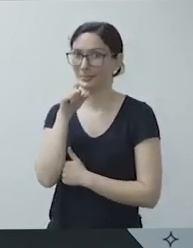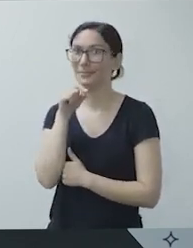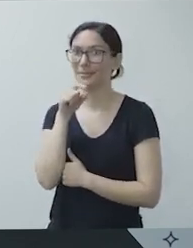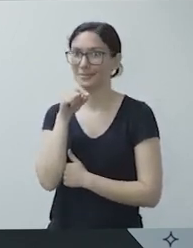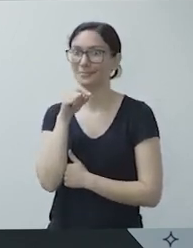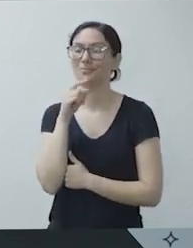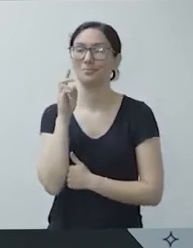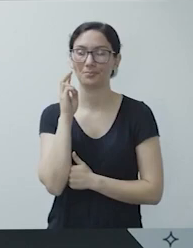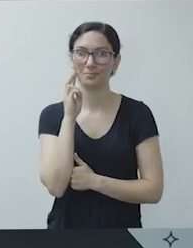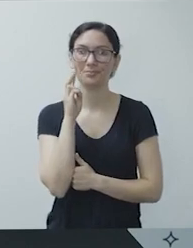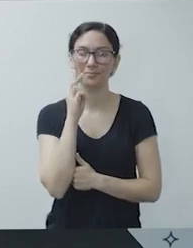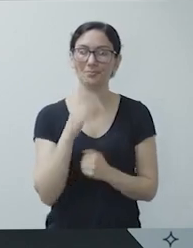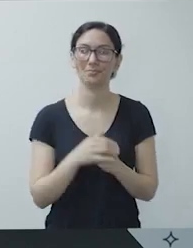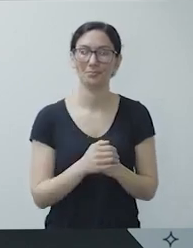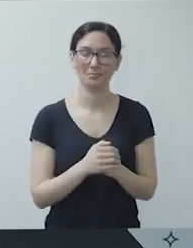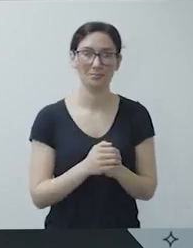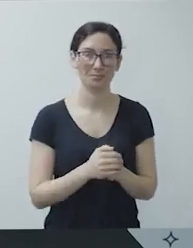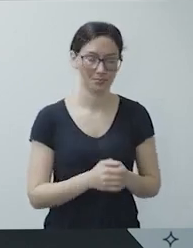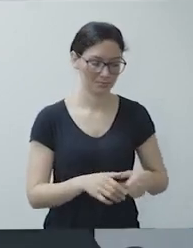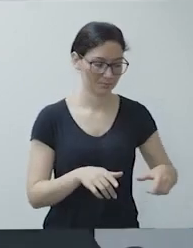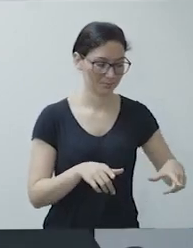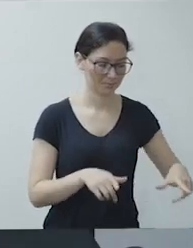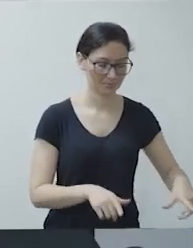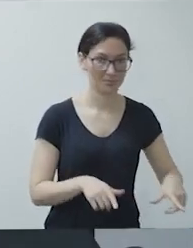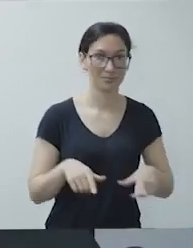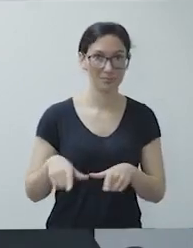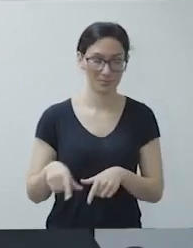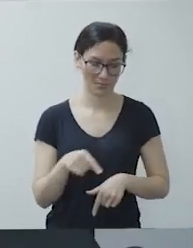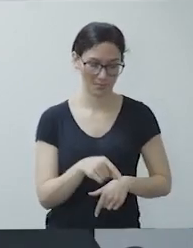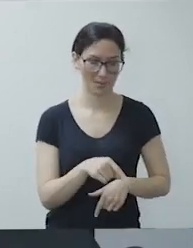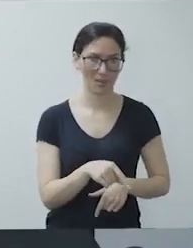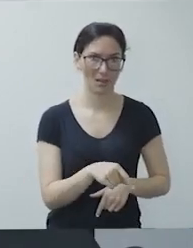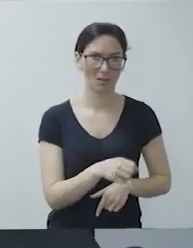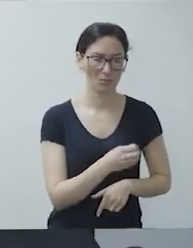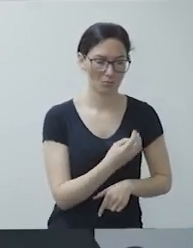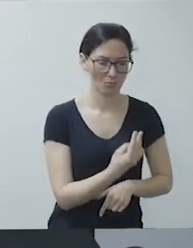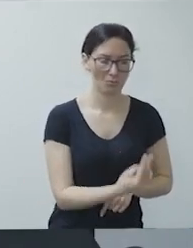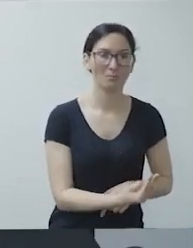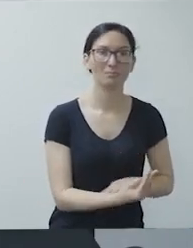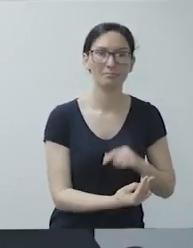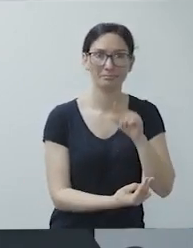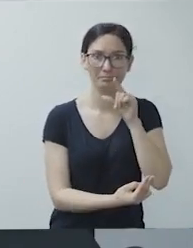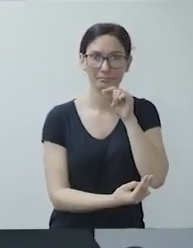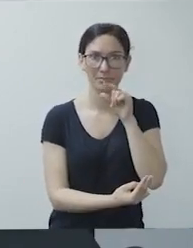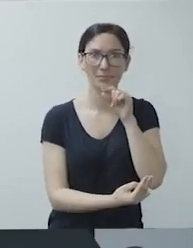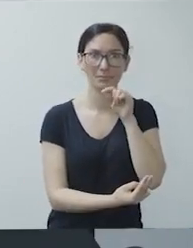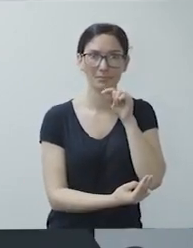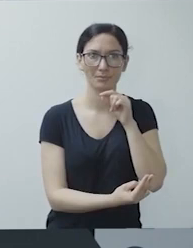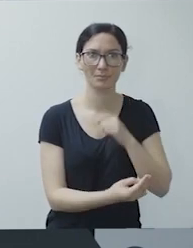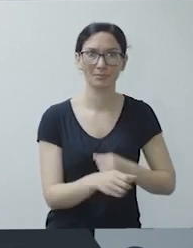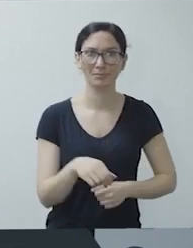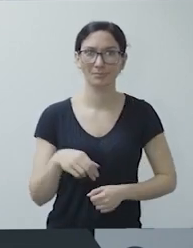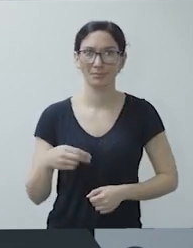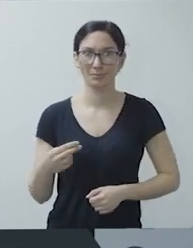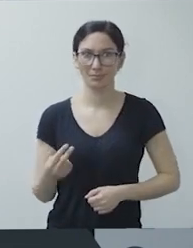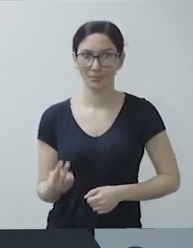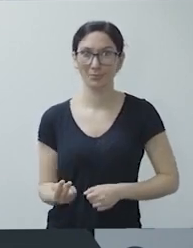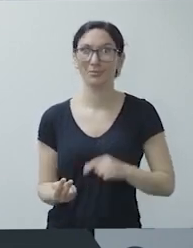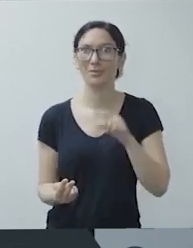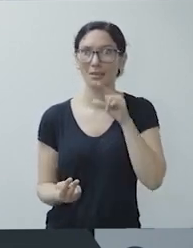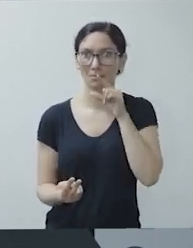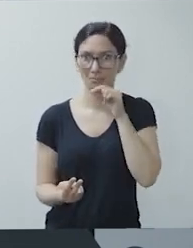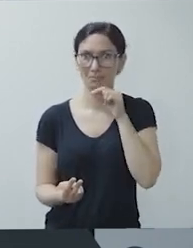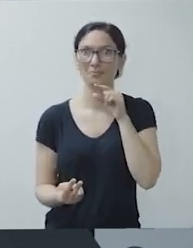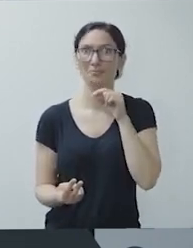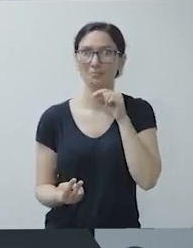passarinhos. Isso? Na outra eu tinha 1, 2 passarinhos. Então, quando eu tenho aqui, ó, a mesma